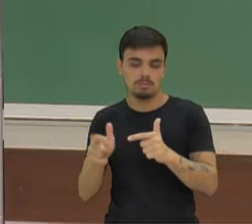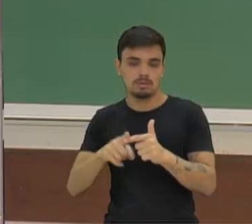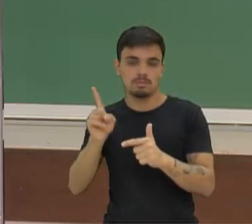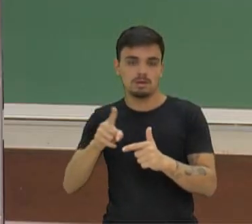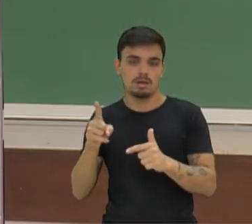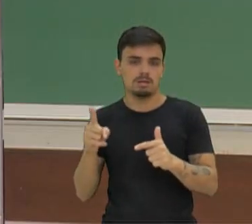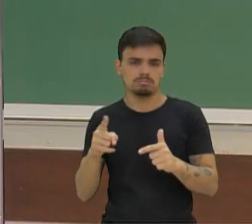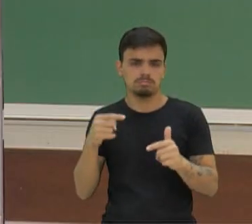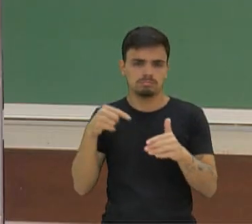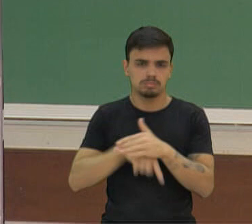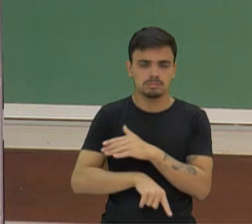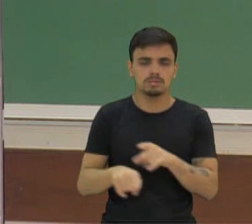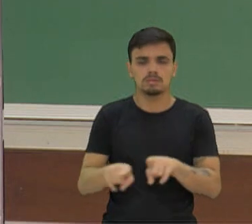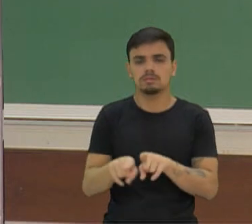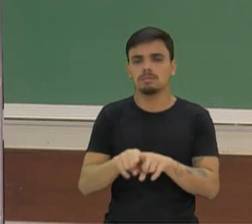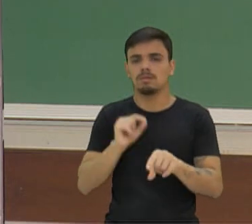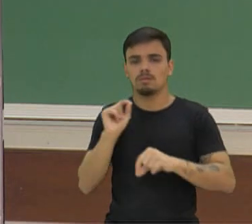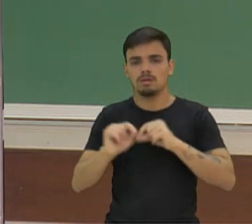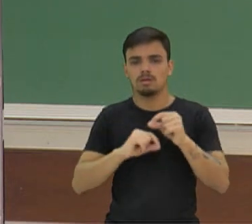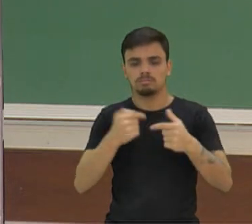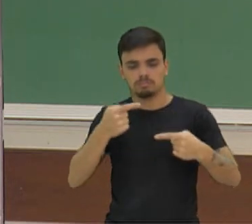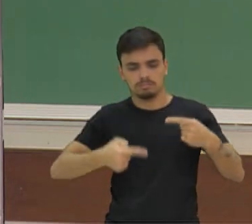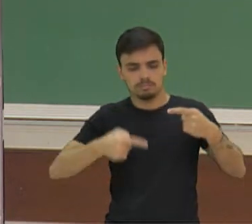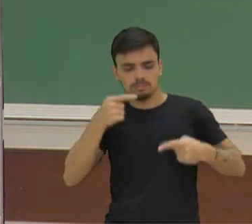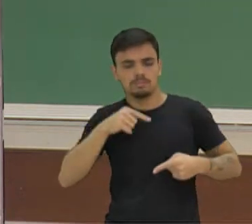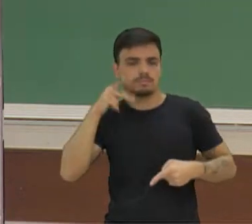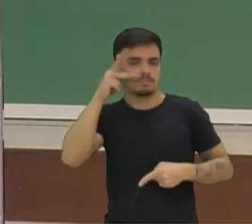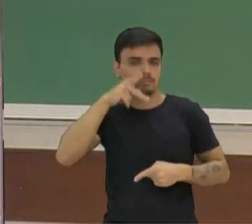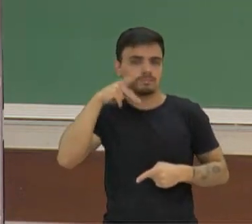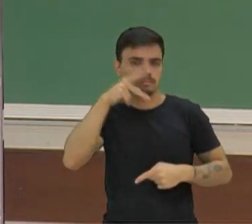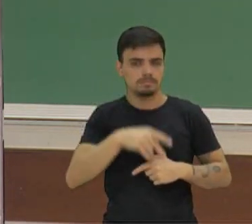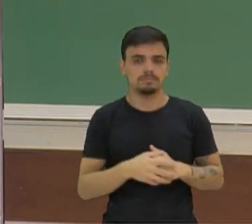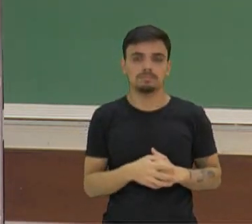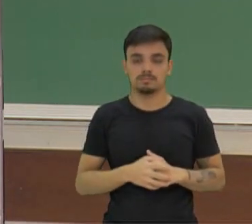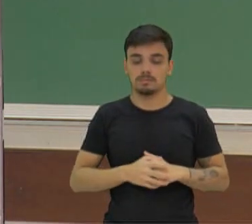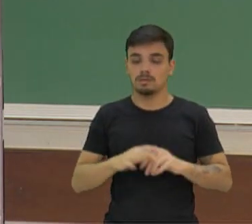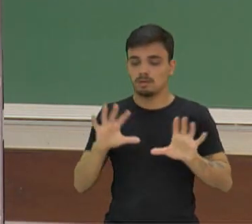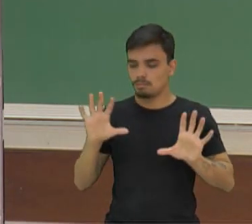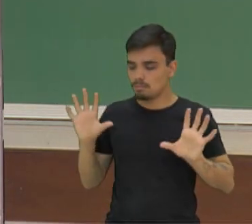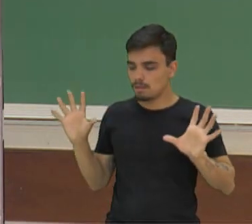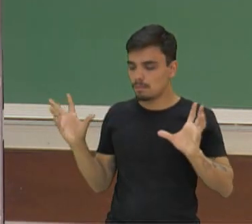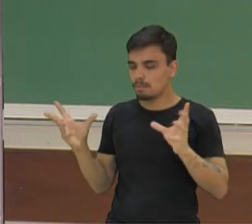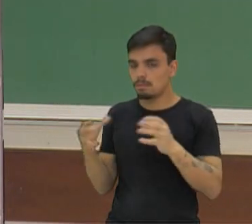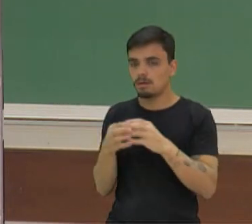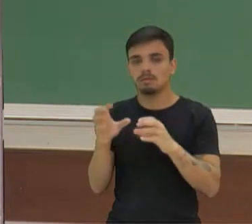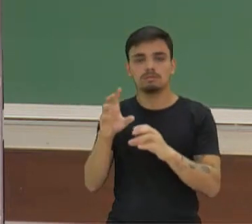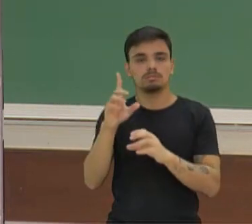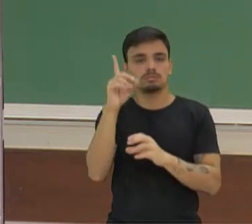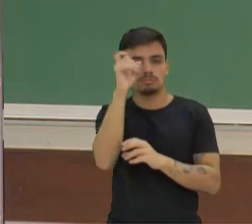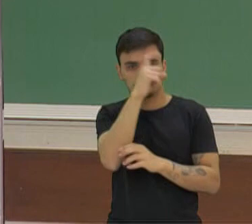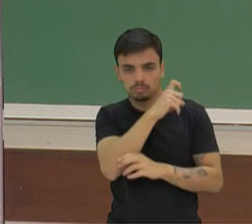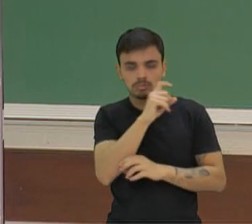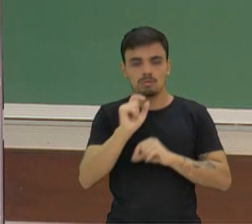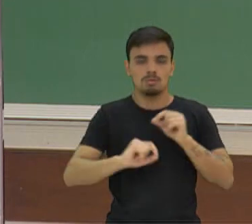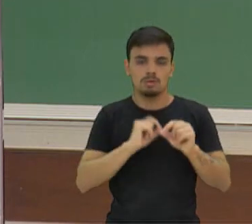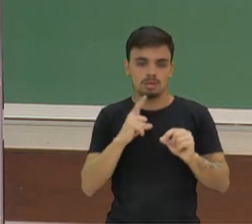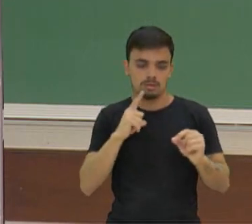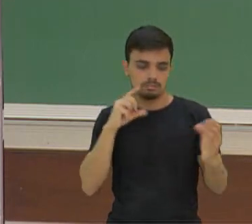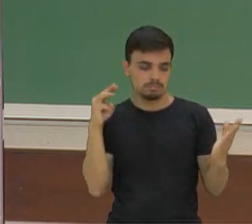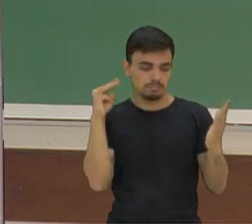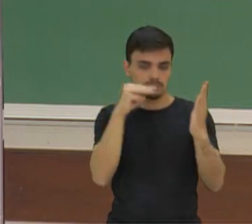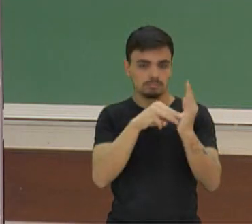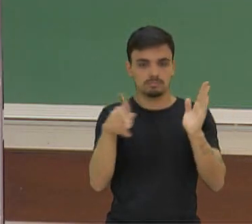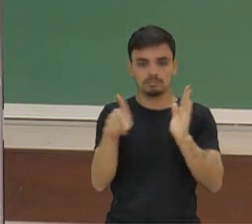Disputas políticas, certo? Então, considerando todo esse conjunto de dificuldades, vamos aos motivos